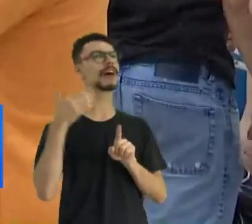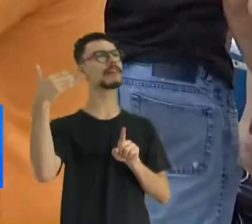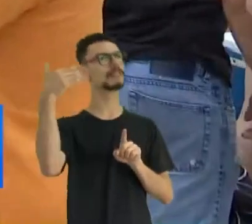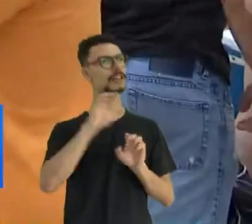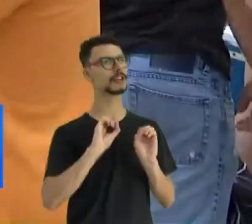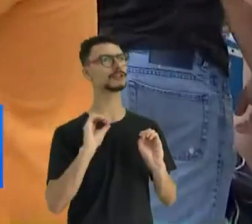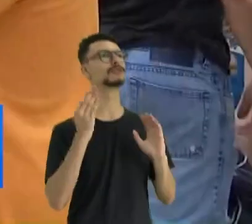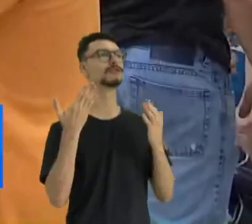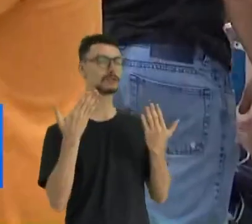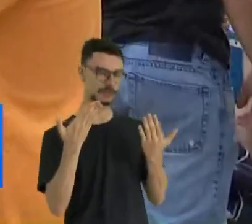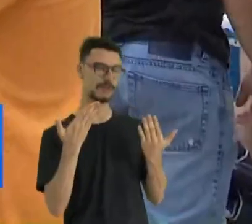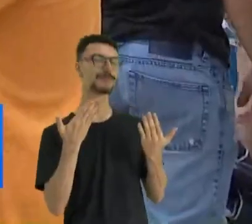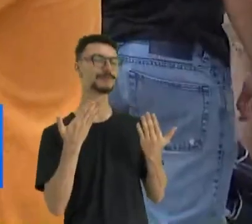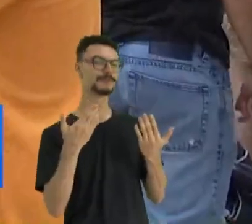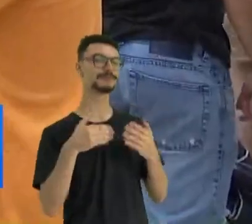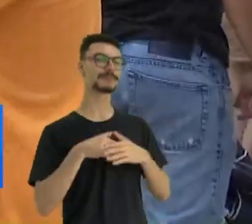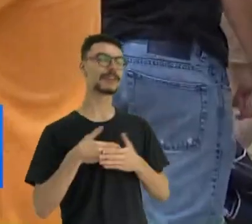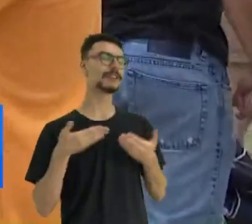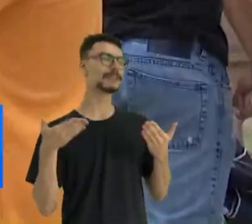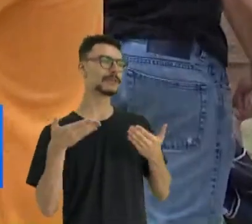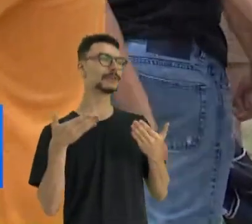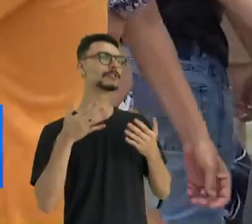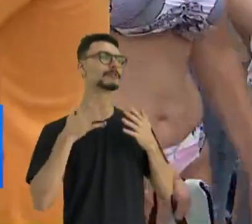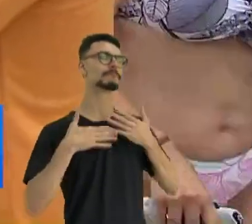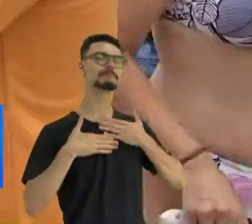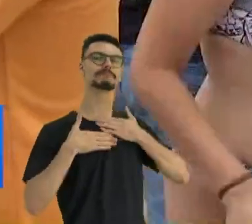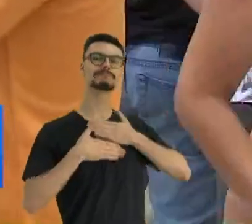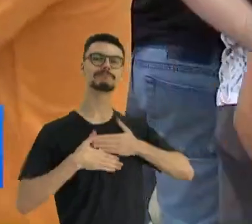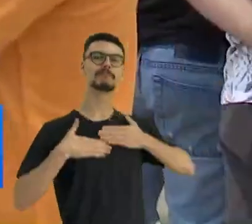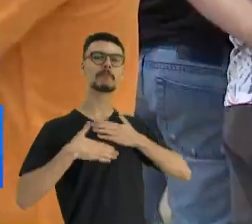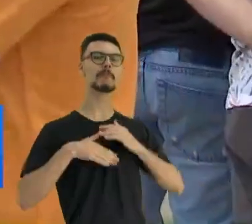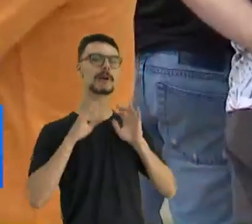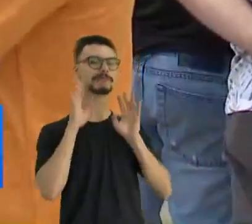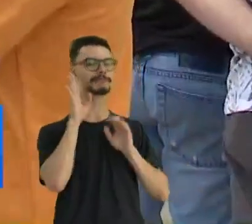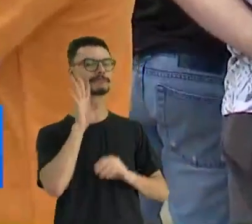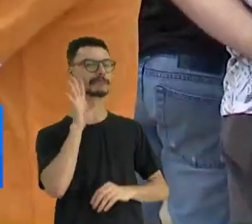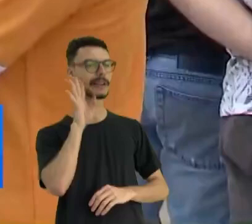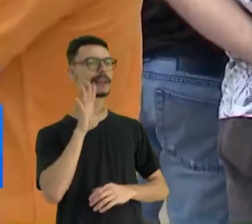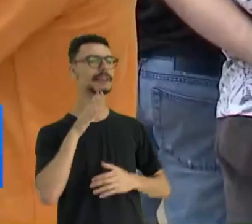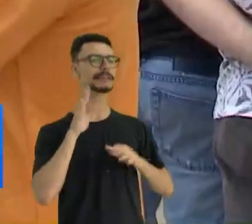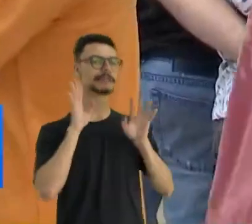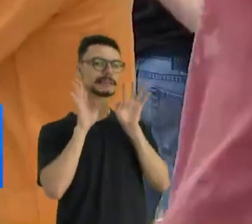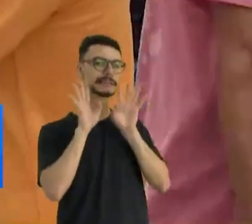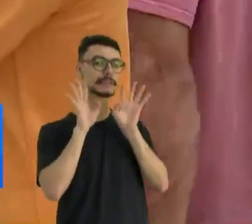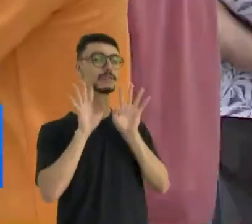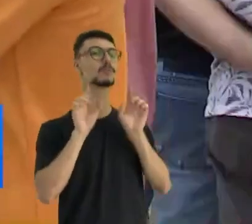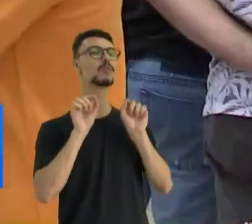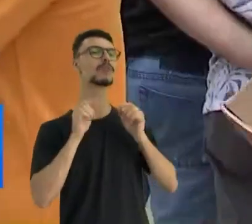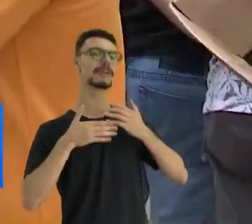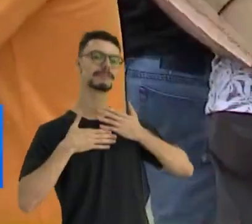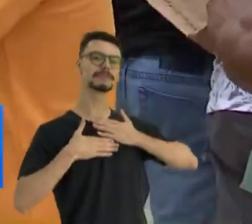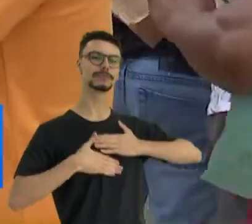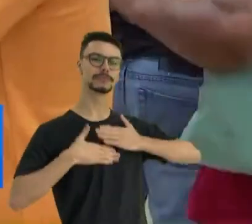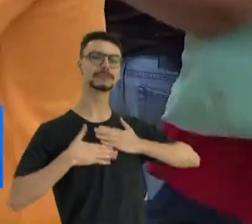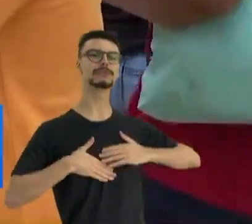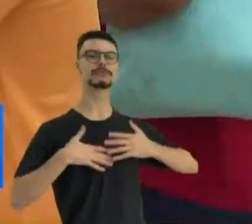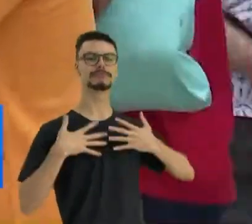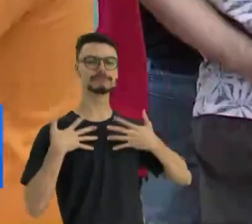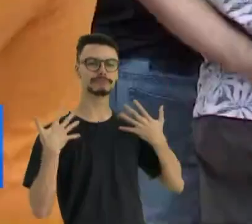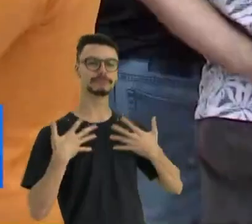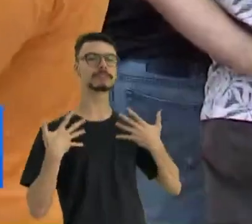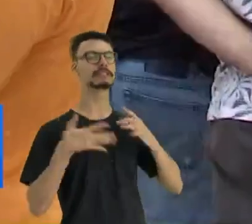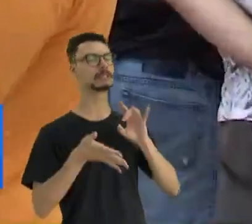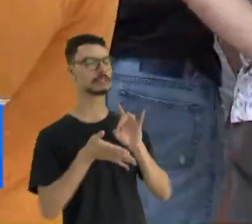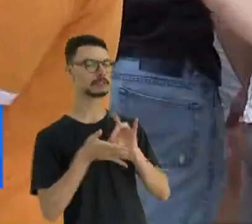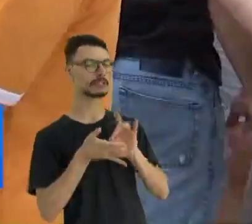eles, né? Aí tá sendo uma alegria imensa estar aqui na praia ainda, que é uma coisa maravilhosa também, tá sendo incrível